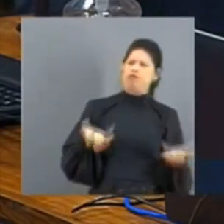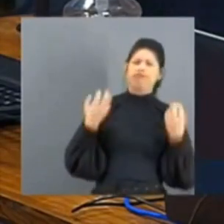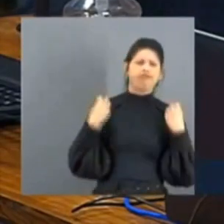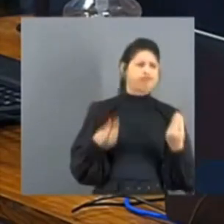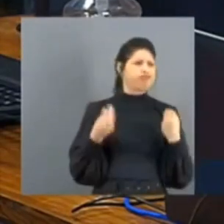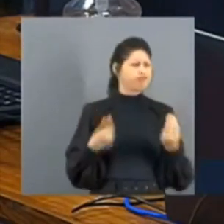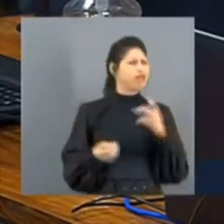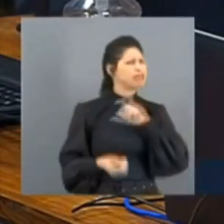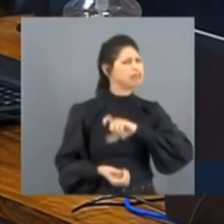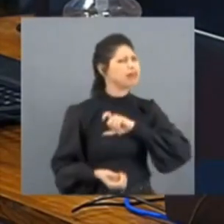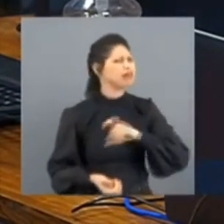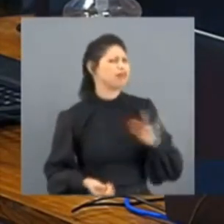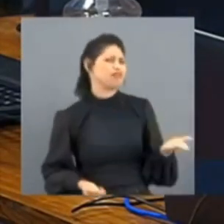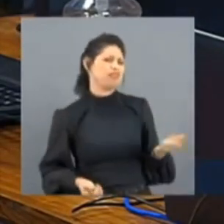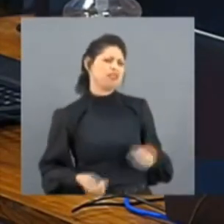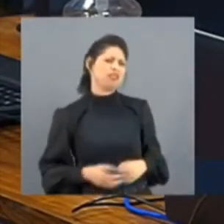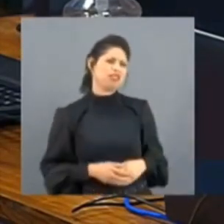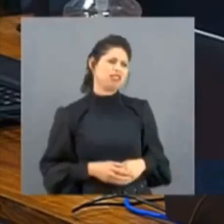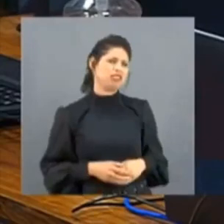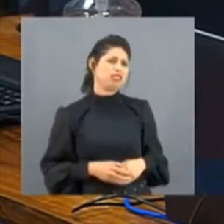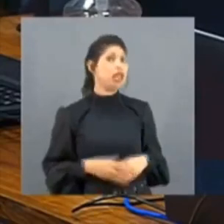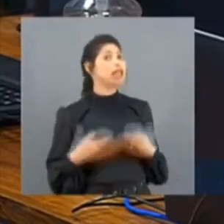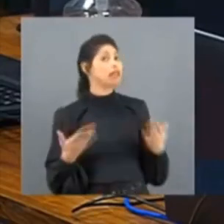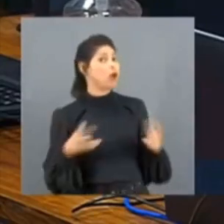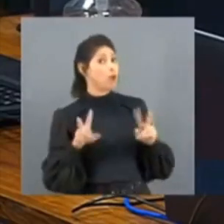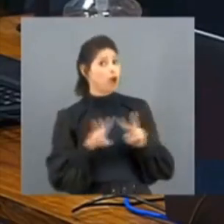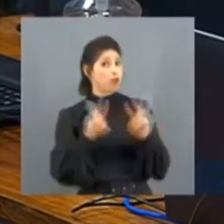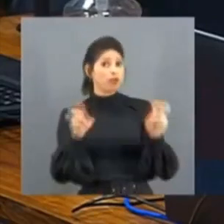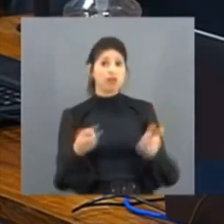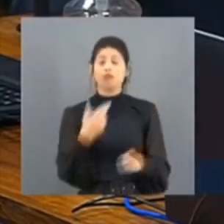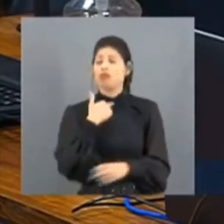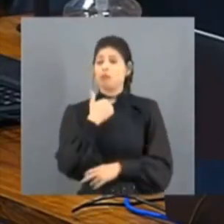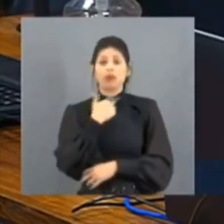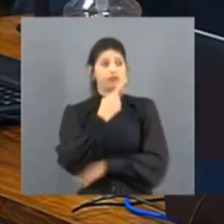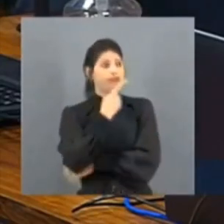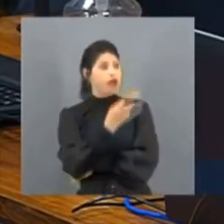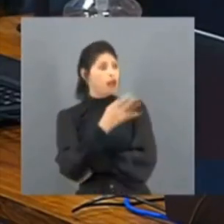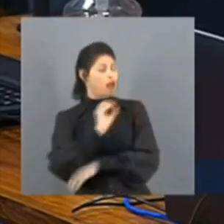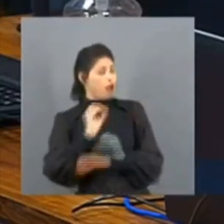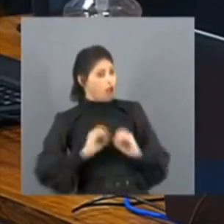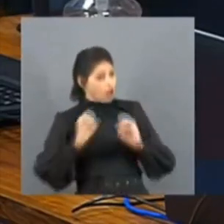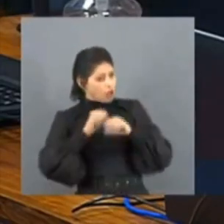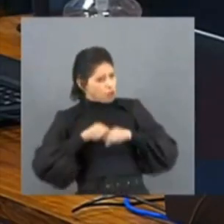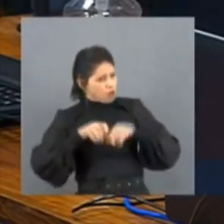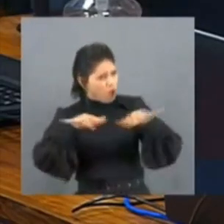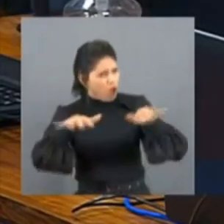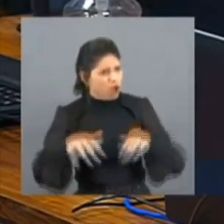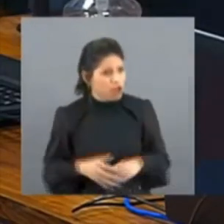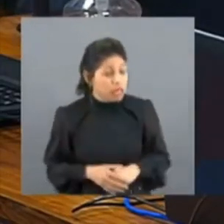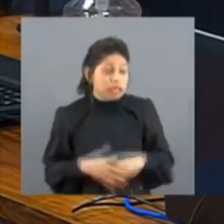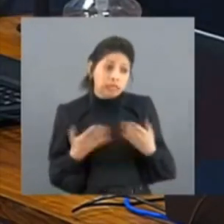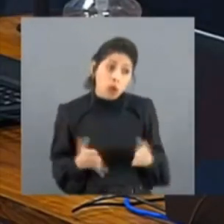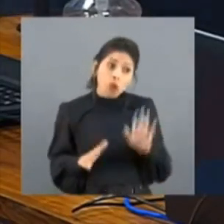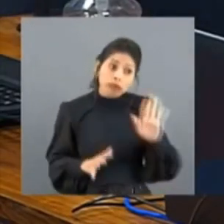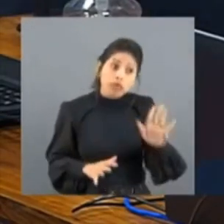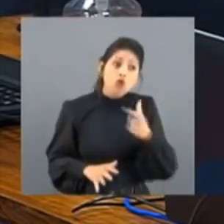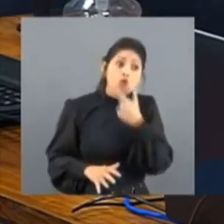depois é o seguinte, gente, assim, é um assunto que eu nem posso falar em público, mas quando o cara é picado de cobra,